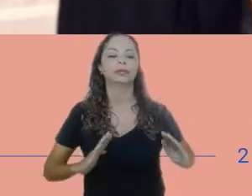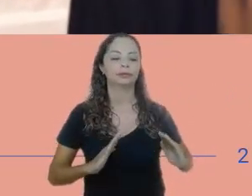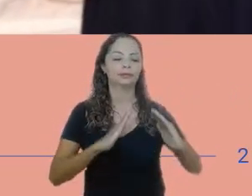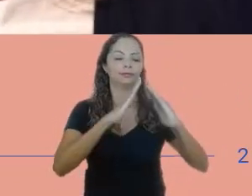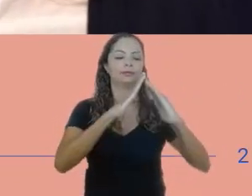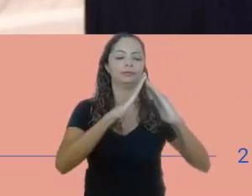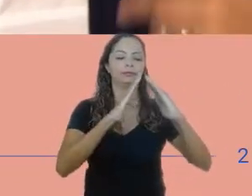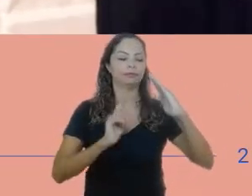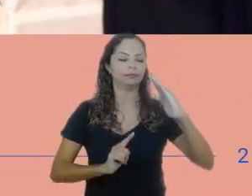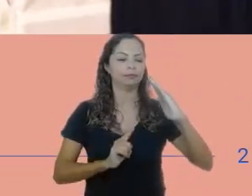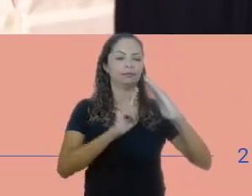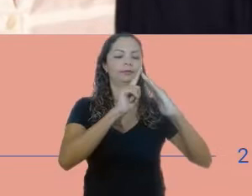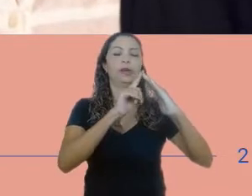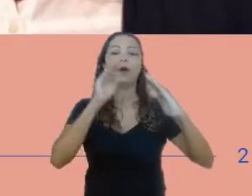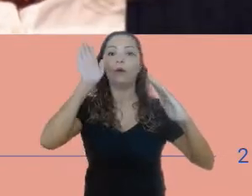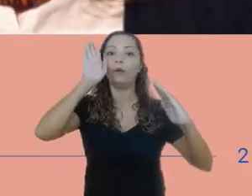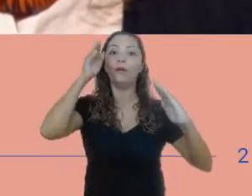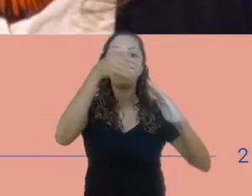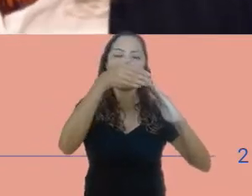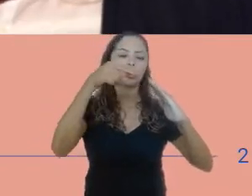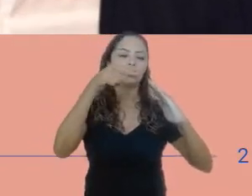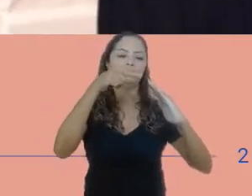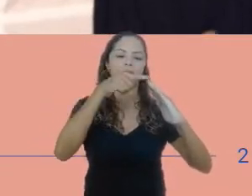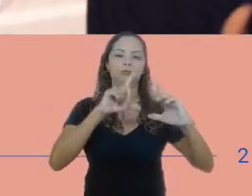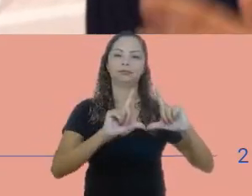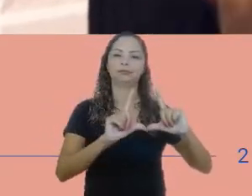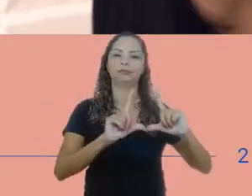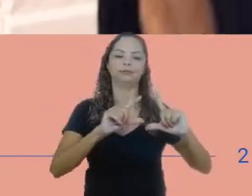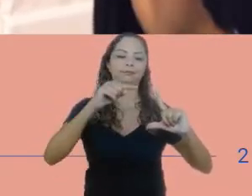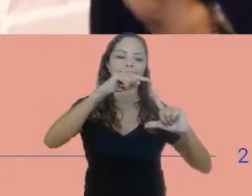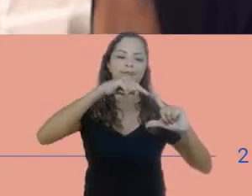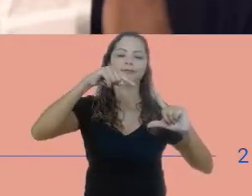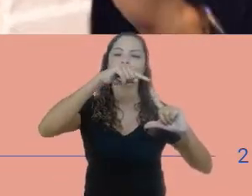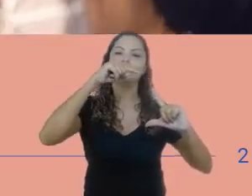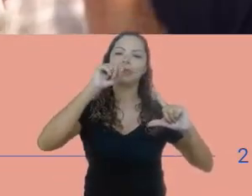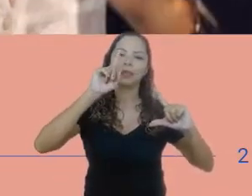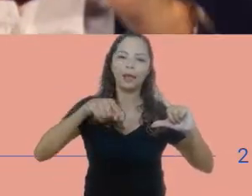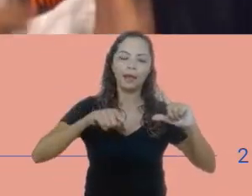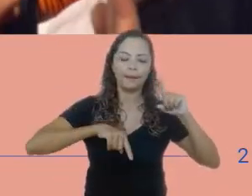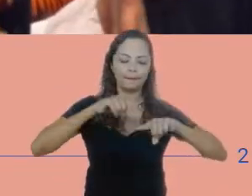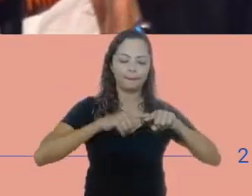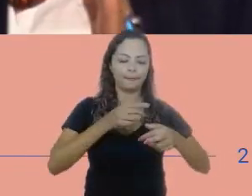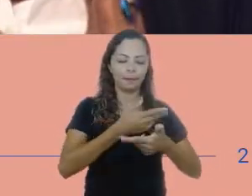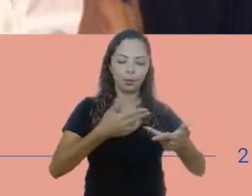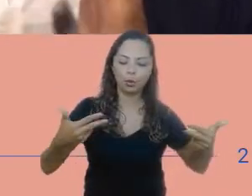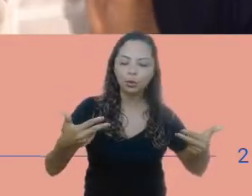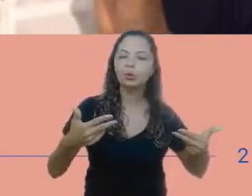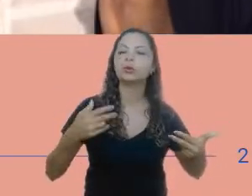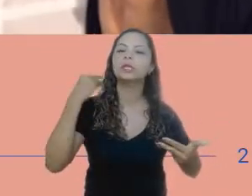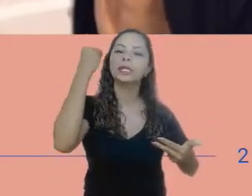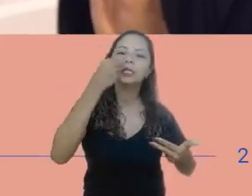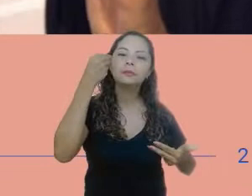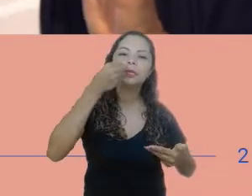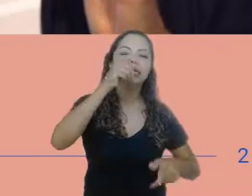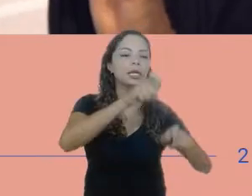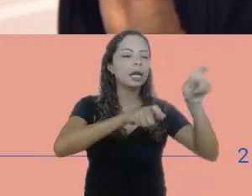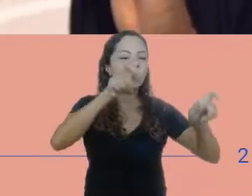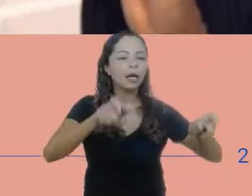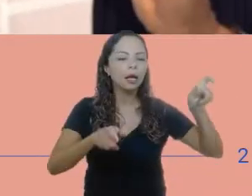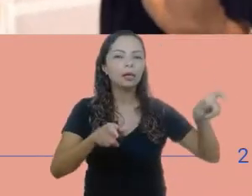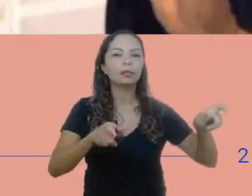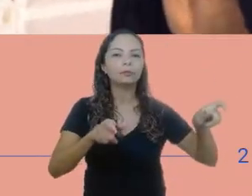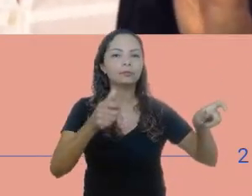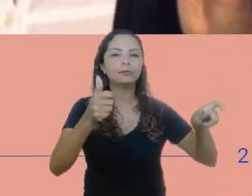fazemos produtos desenhamos experiência do usuário Tudo pensando na fase de uso mas é a fase depois